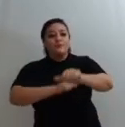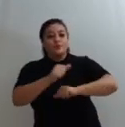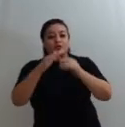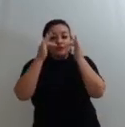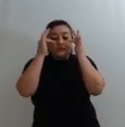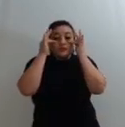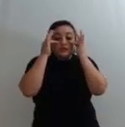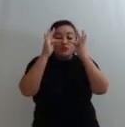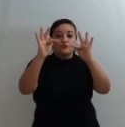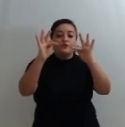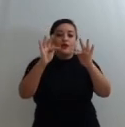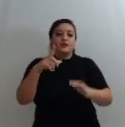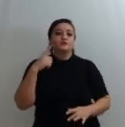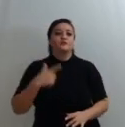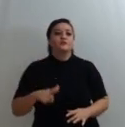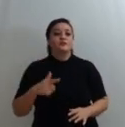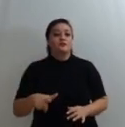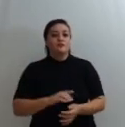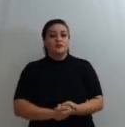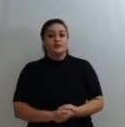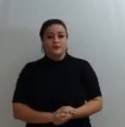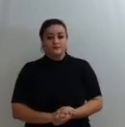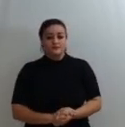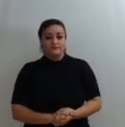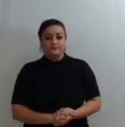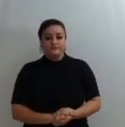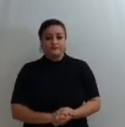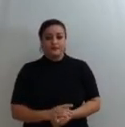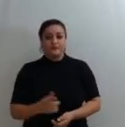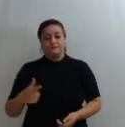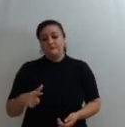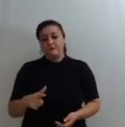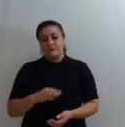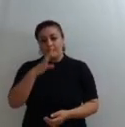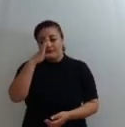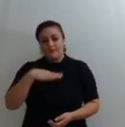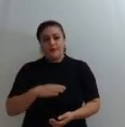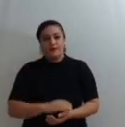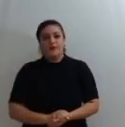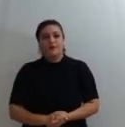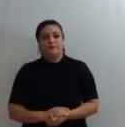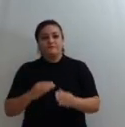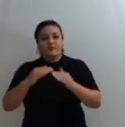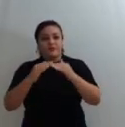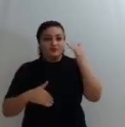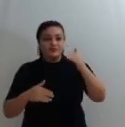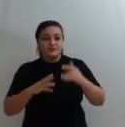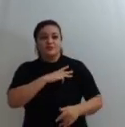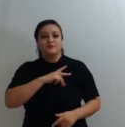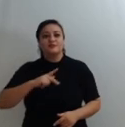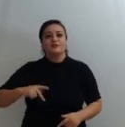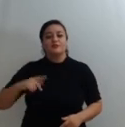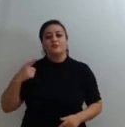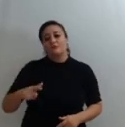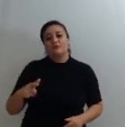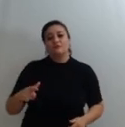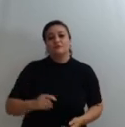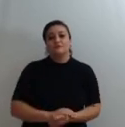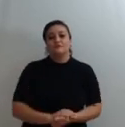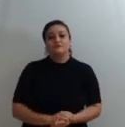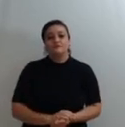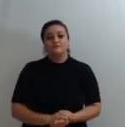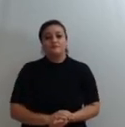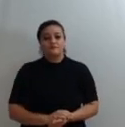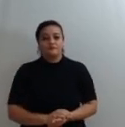uma ausência, por um infortúnio, um desacerto qualquer, o Ministério Público não está presente, tem que